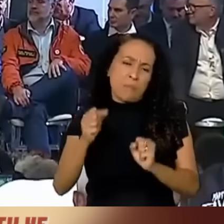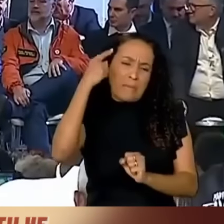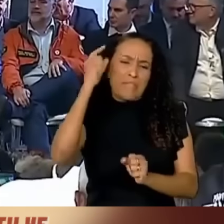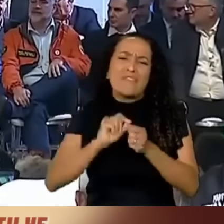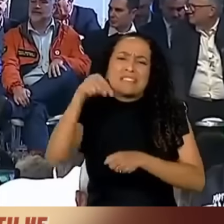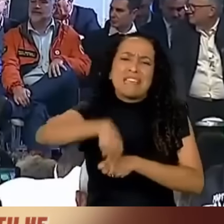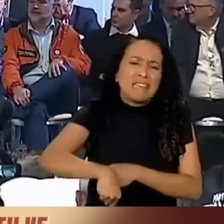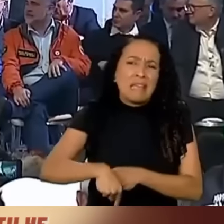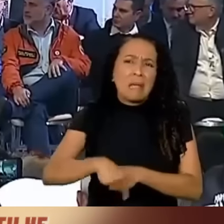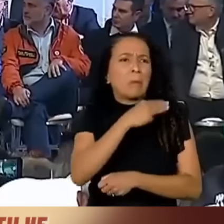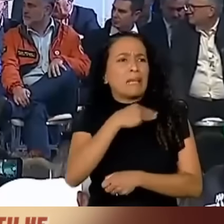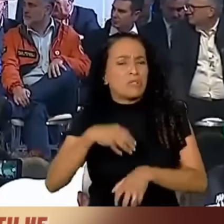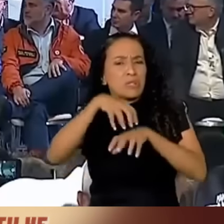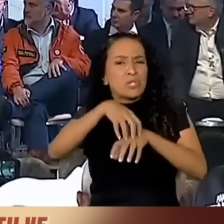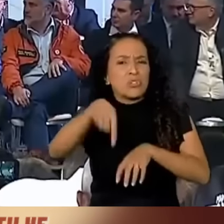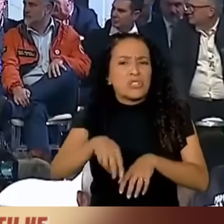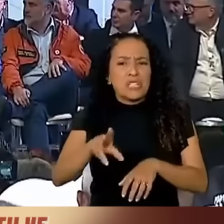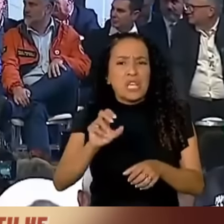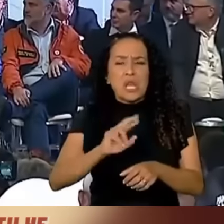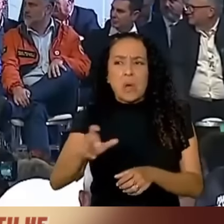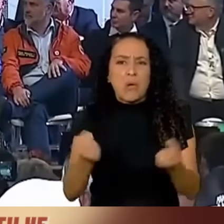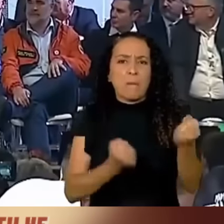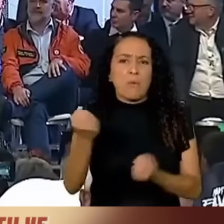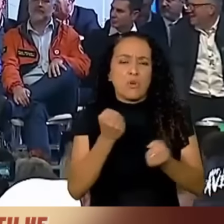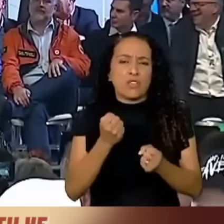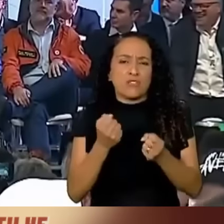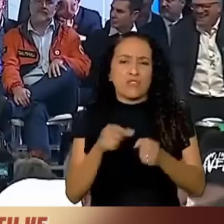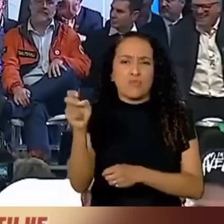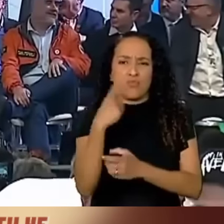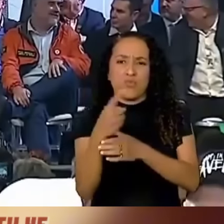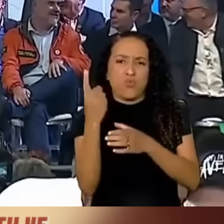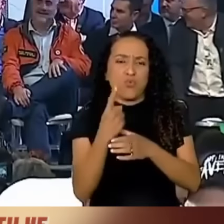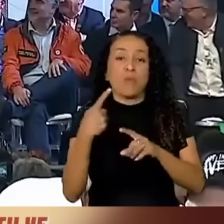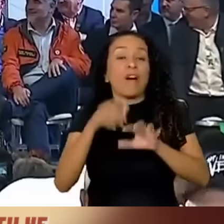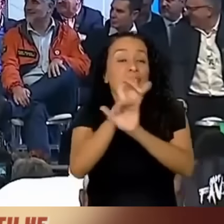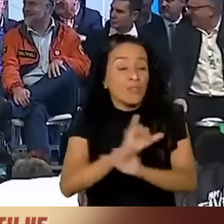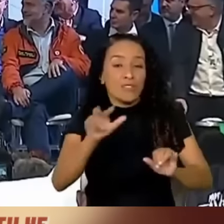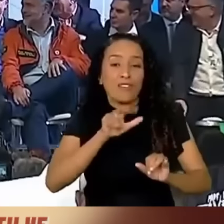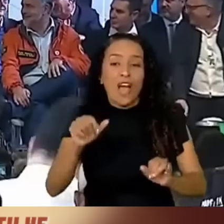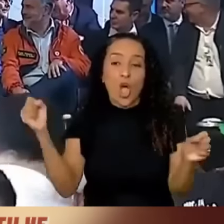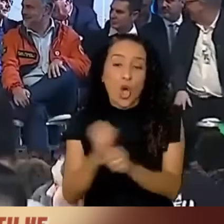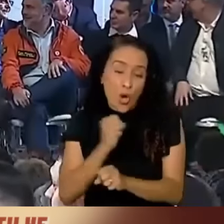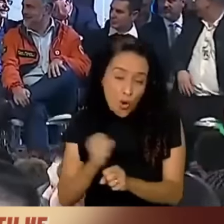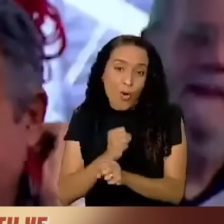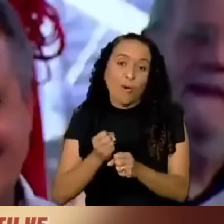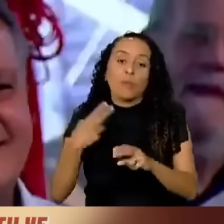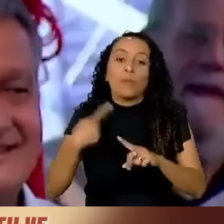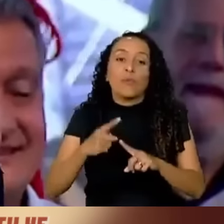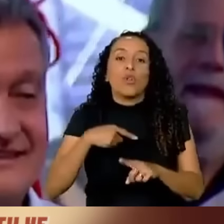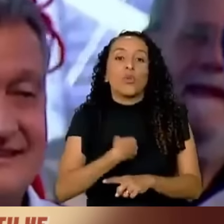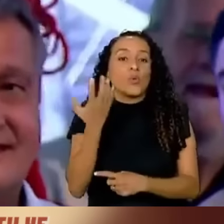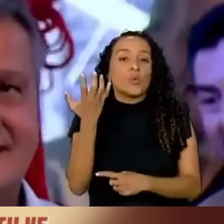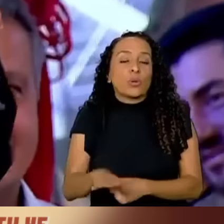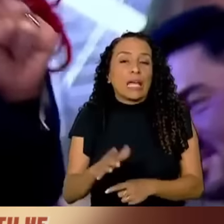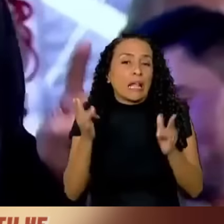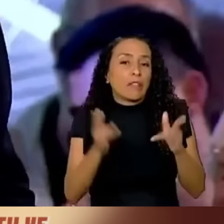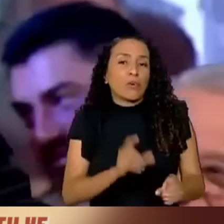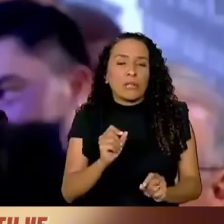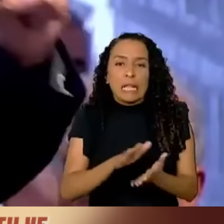que vem fazer o ministro do transporte aqui se ele não é motorista de ambulância? É porque nós vamos anunciar obras, sabe, porque nós não queremos